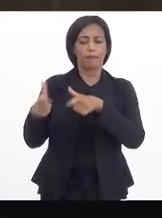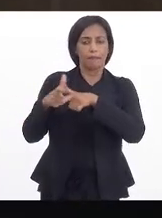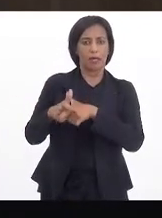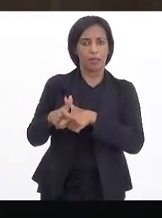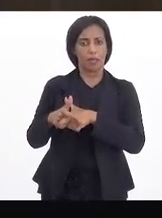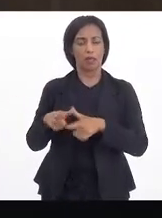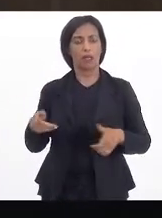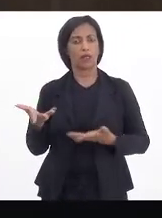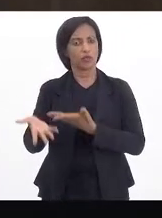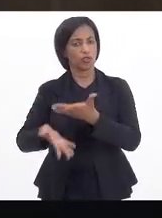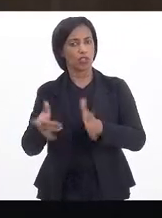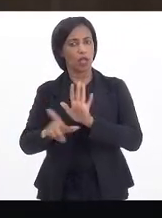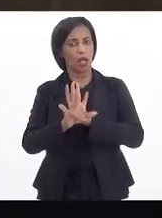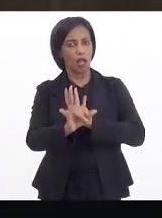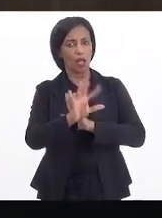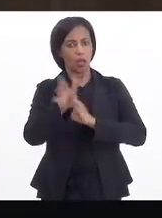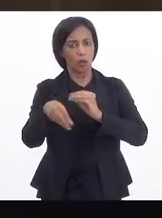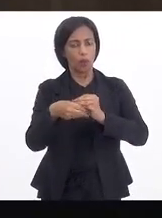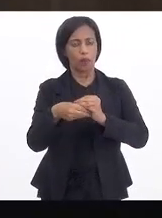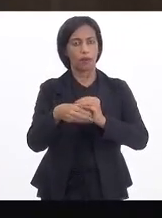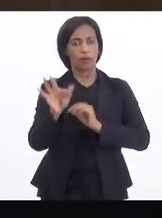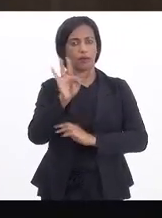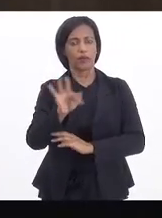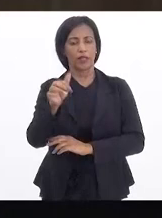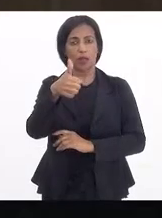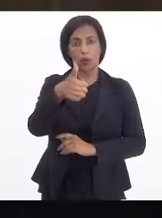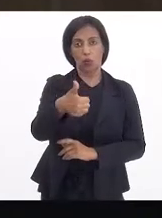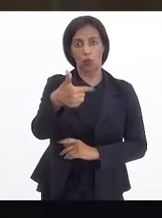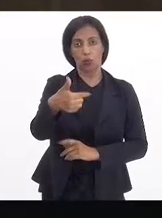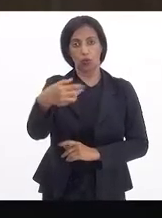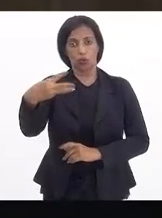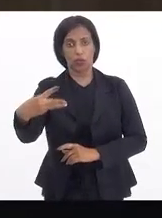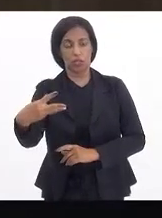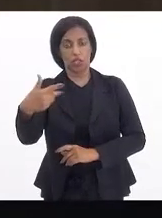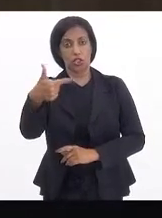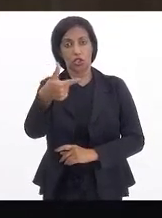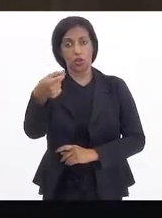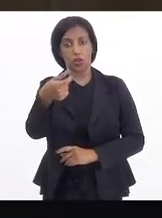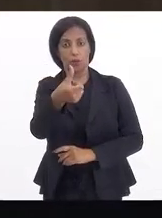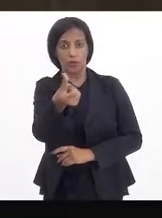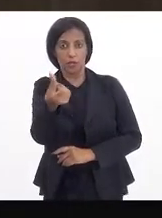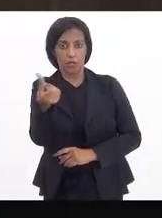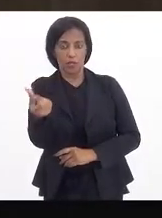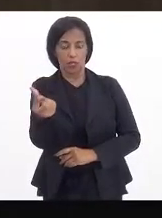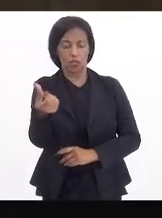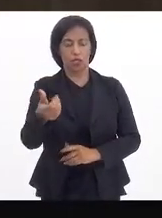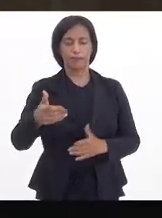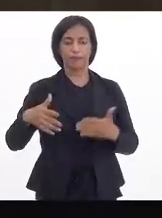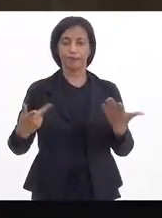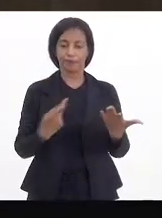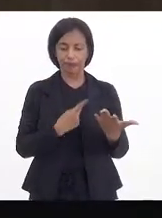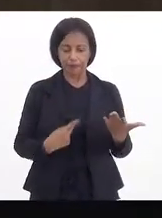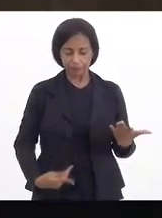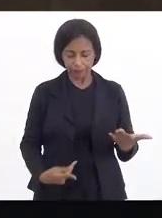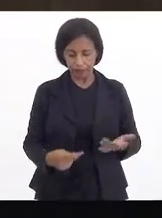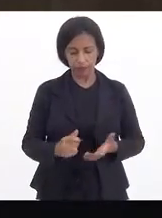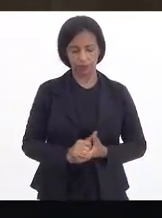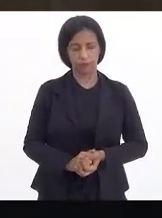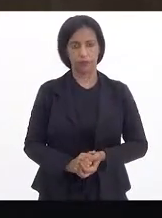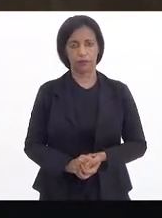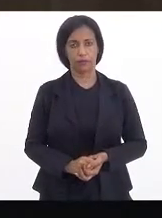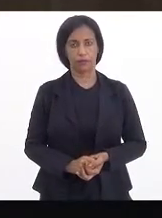de que trata a lei complementar Federal 123 de 2006 seu presidente